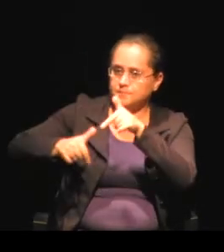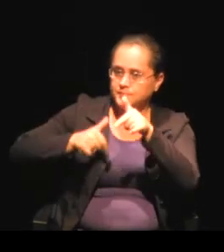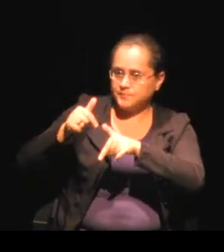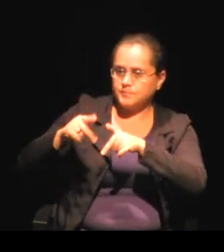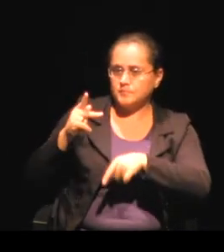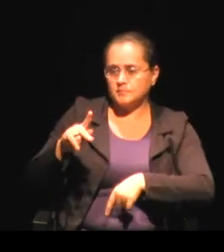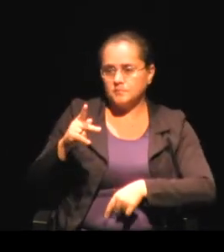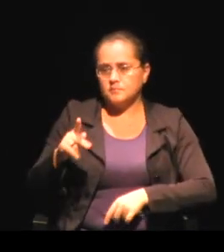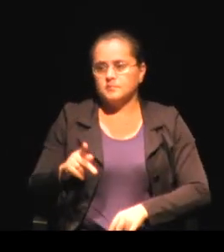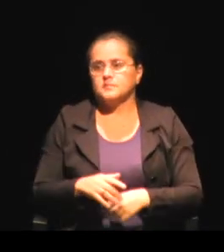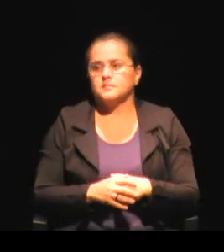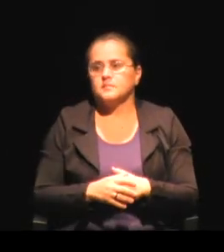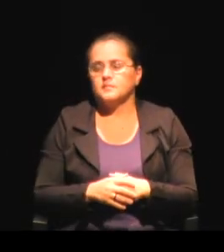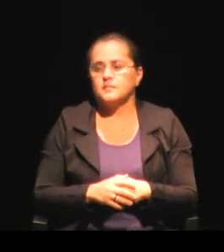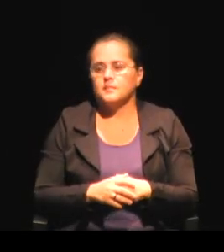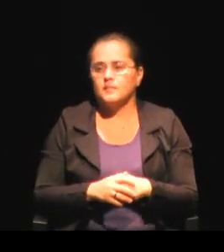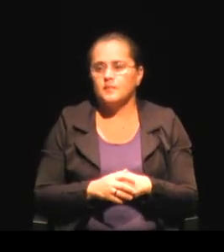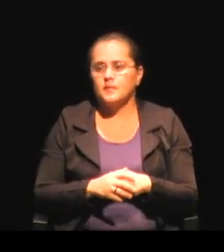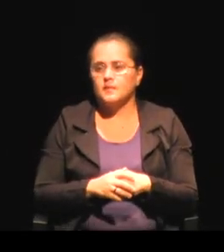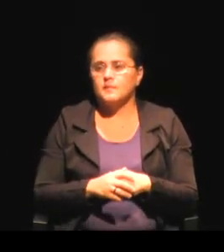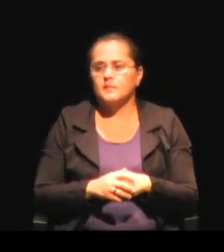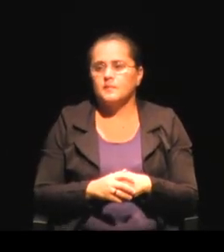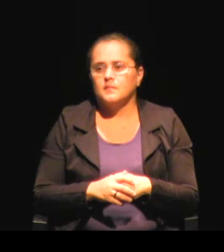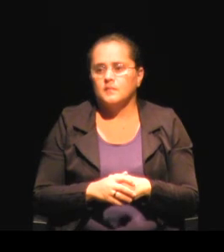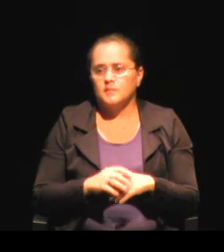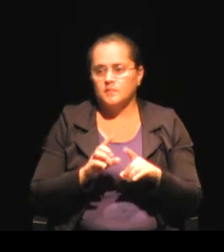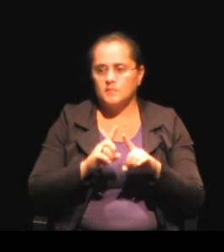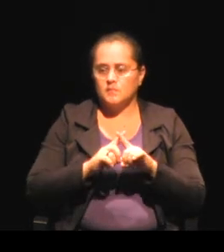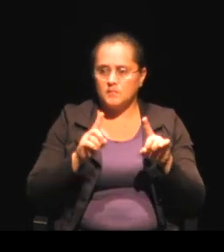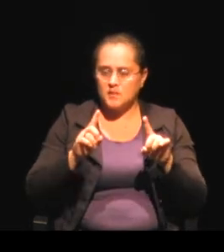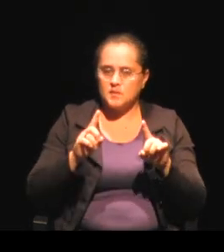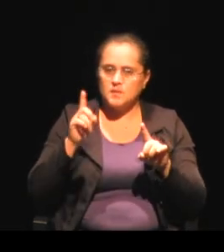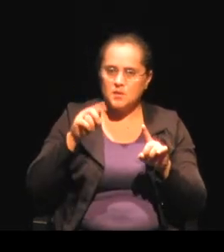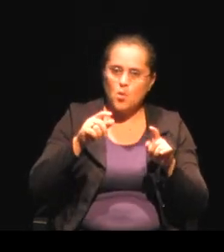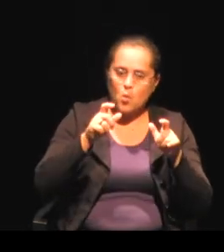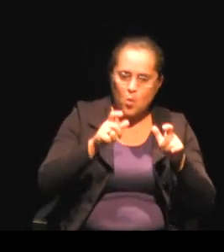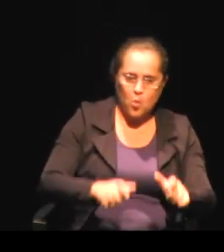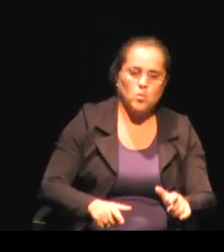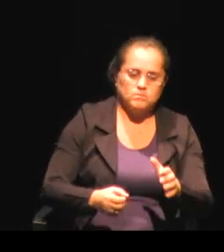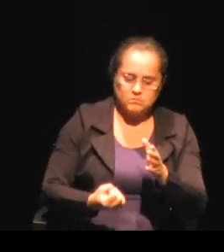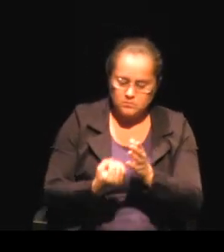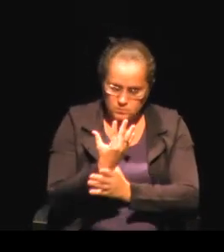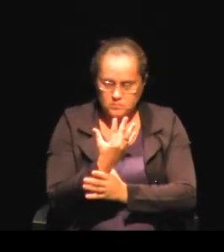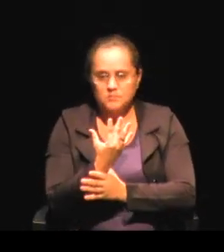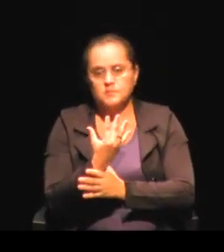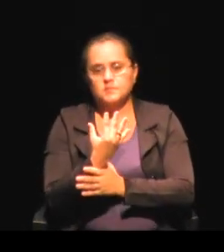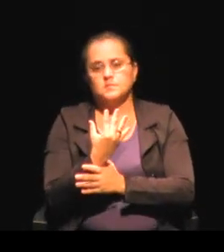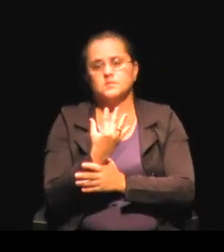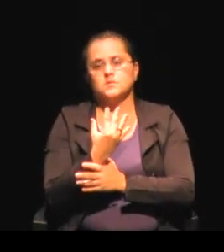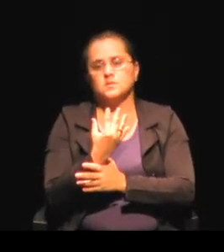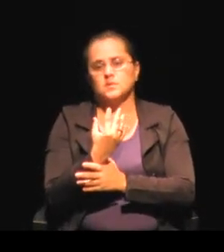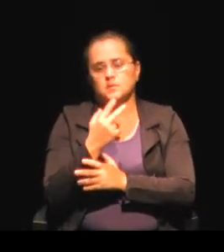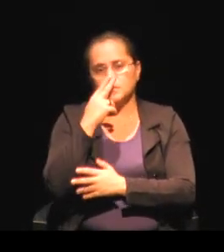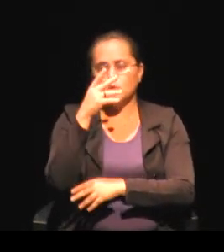aquele que vai até lá em cima e tal, e o edifício dos corpos artísticos através desse tubo aqui que desse lugar aqui, que é o lugar